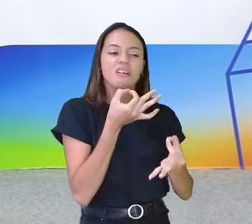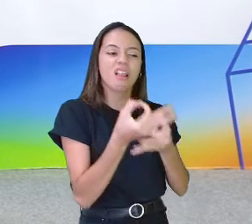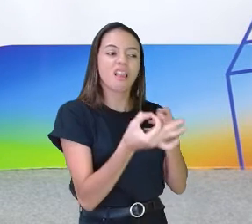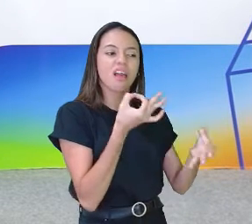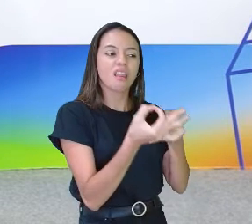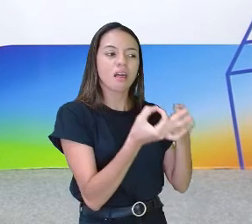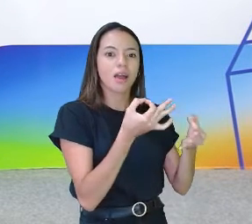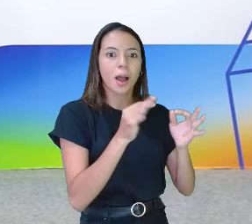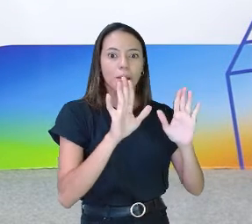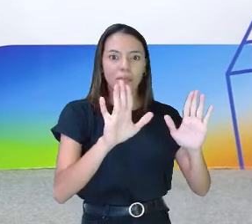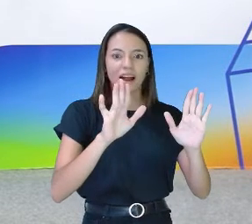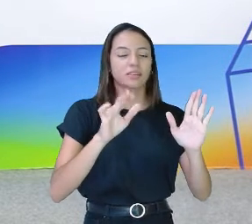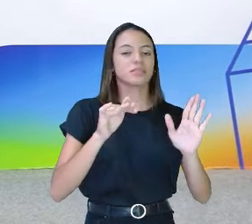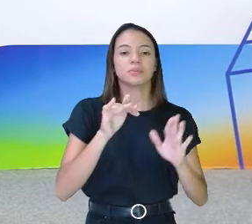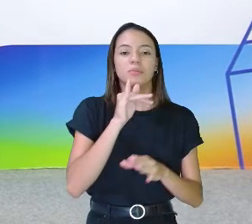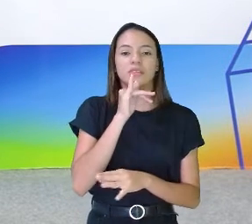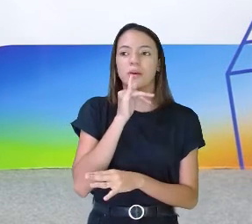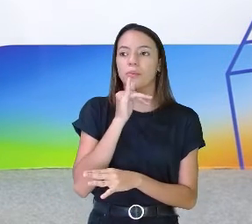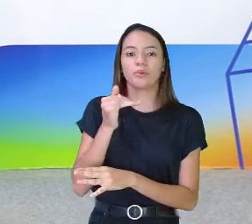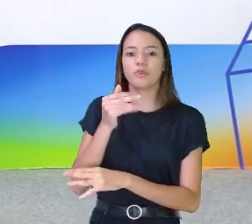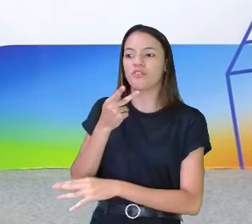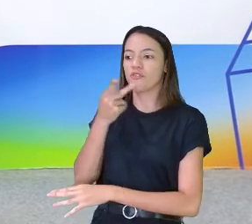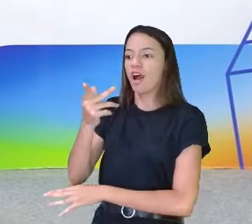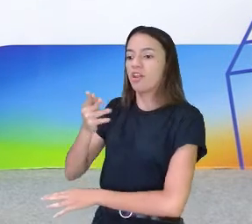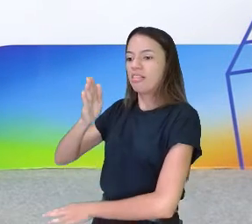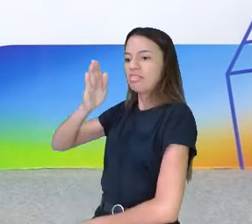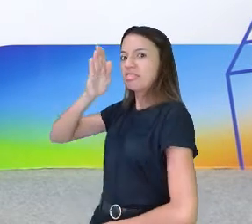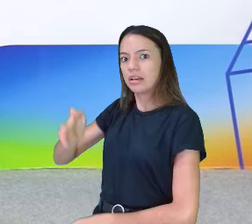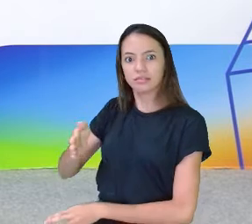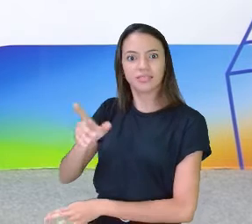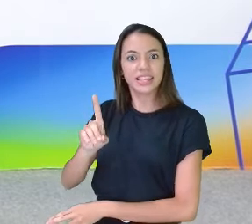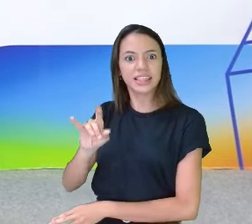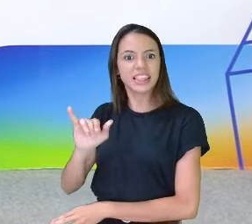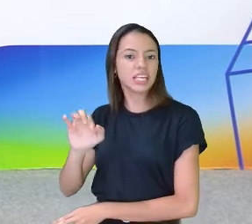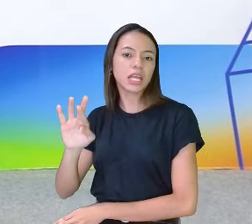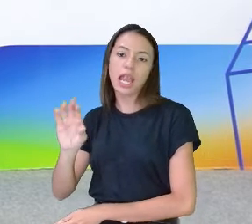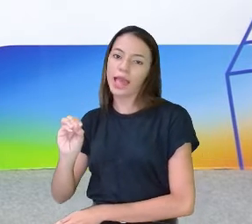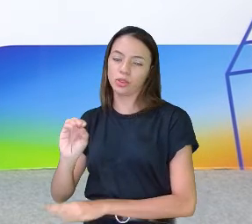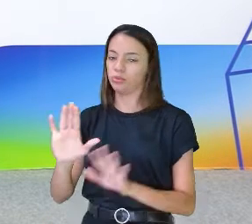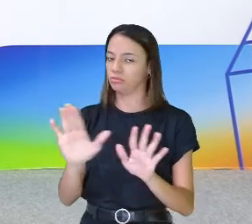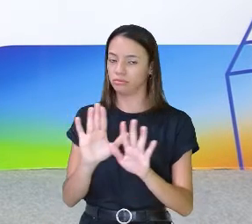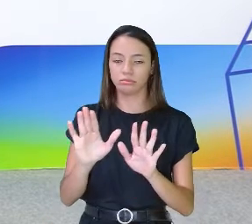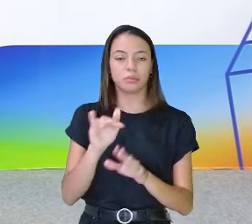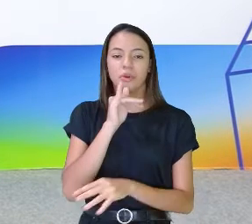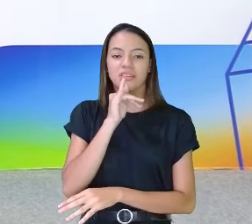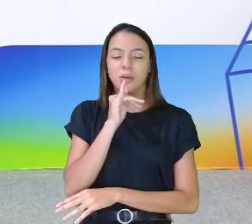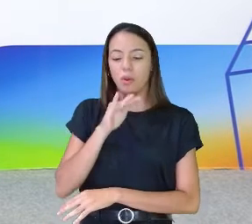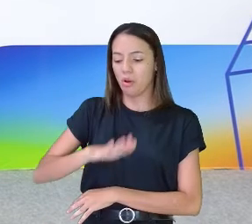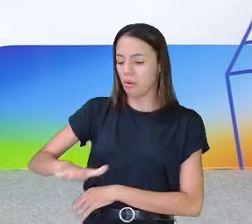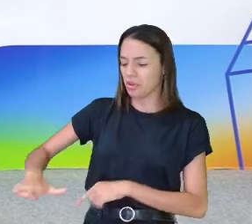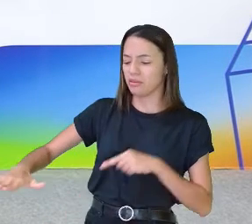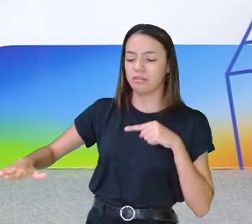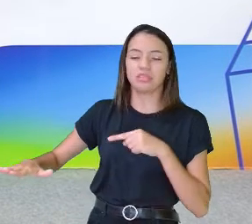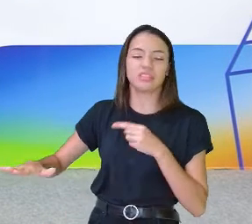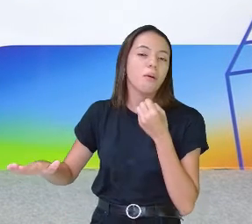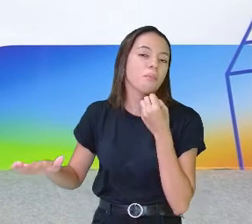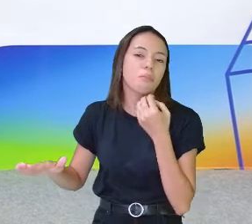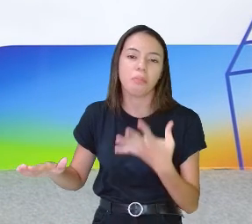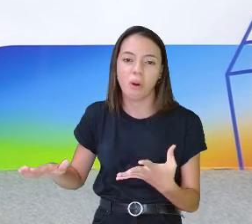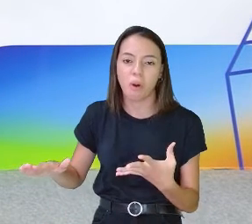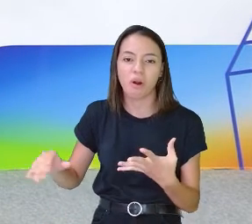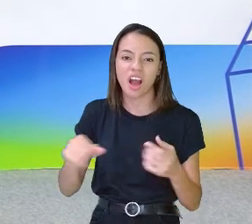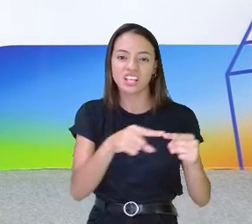tão descarado, entendeu? Uma crítica mais velada. Então, aqui, ó, tão bonzinho esse menino, destruiu a sala